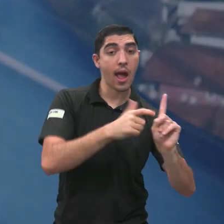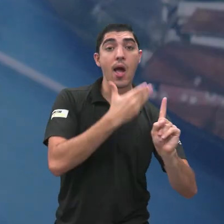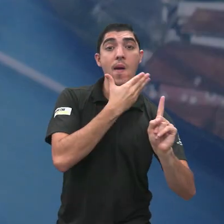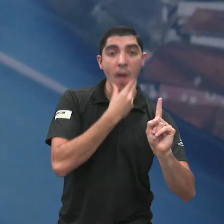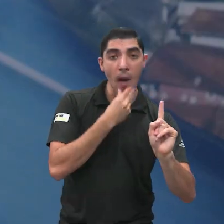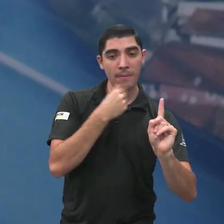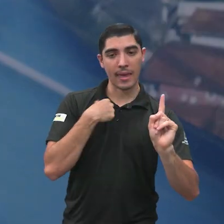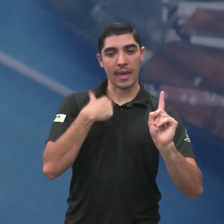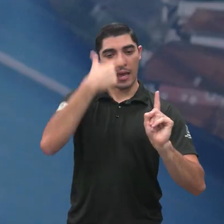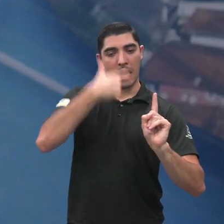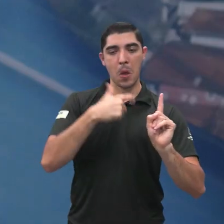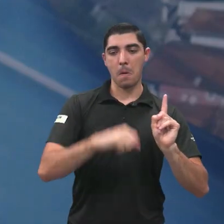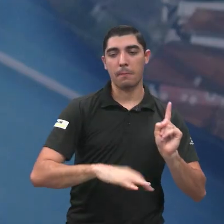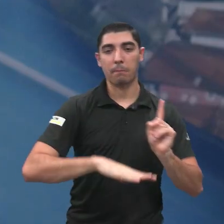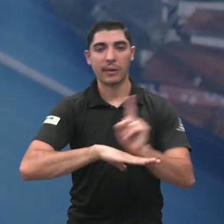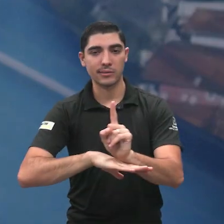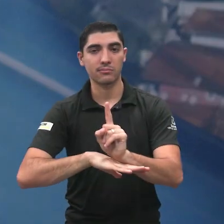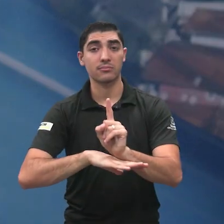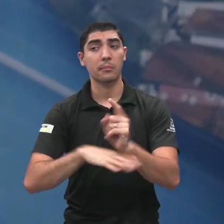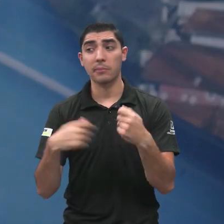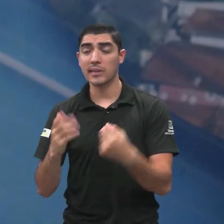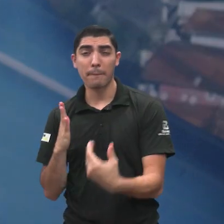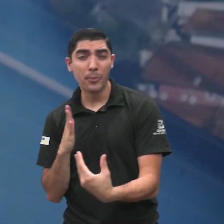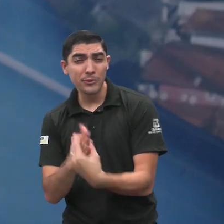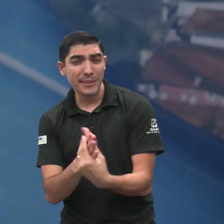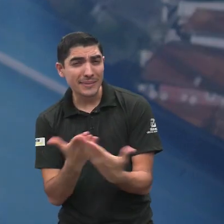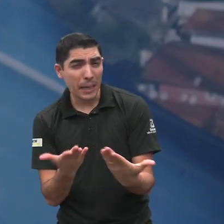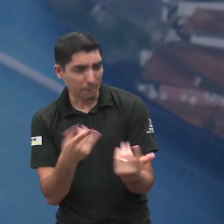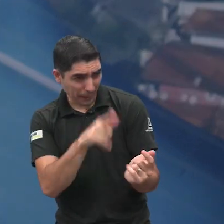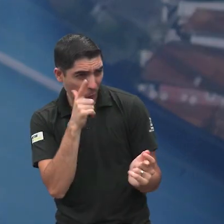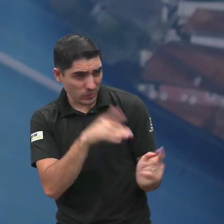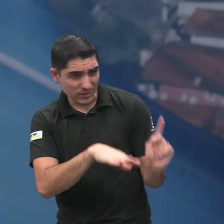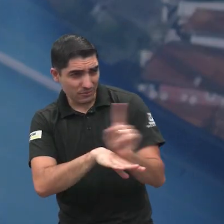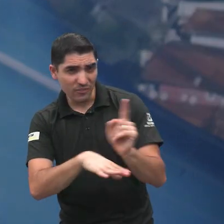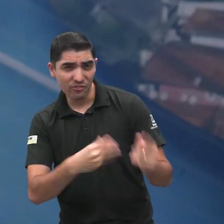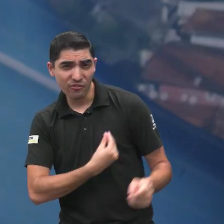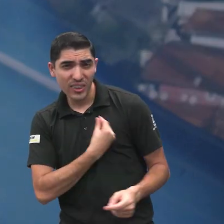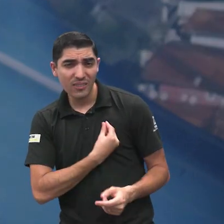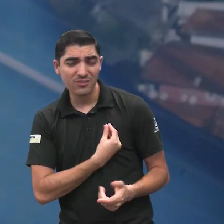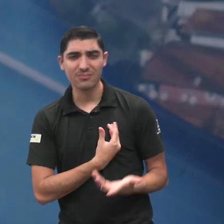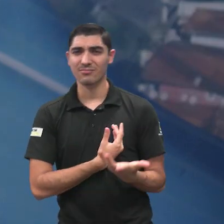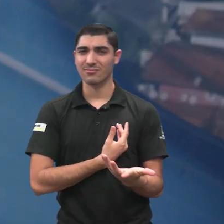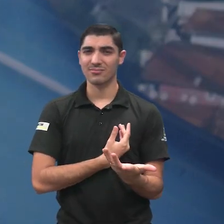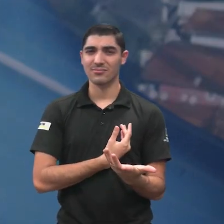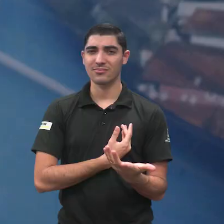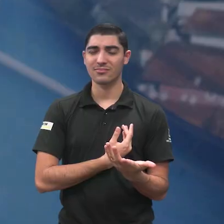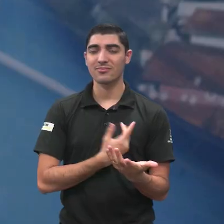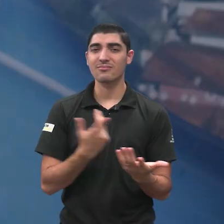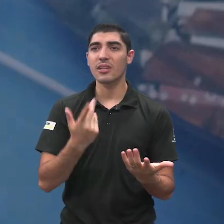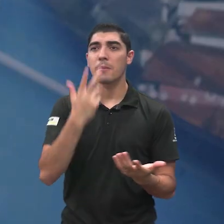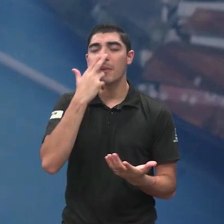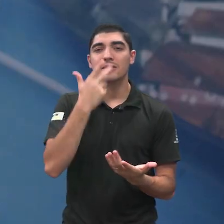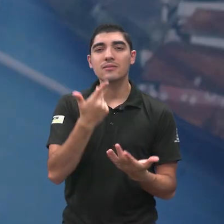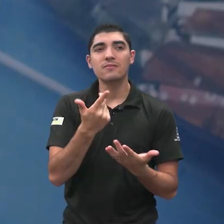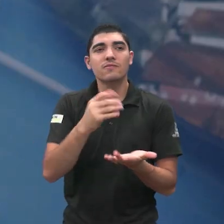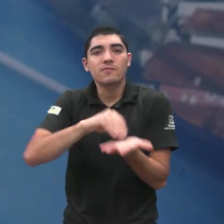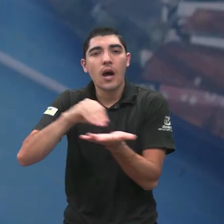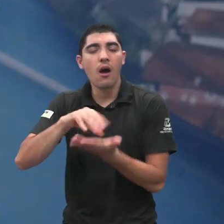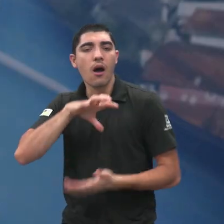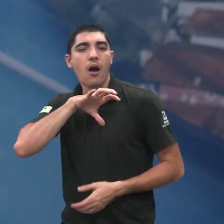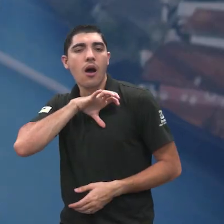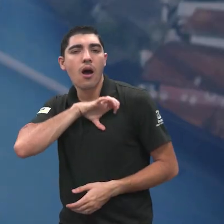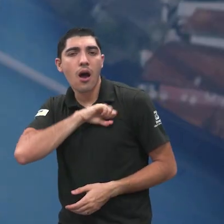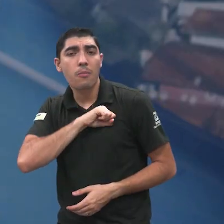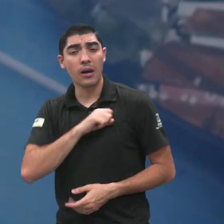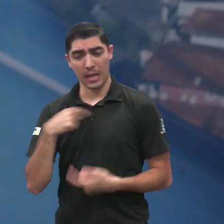dele. E muitas das vezes é discutido isso sobre a questão do amor. Eu tenho que entrar com o processo para